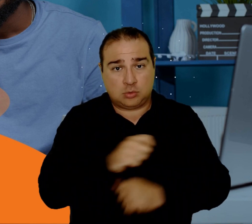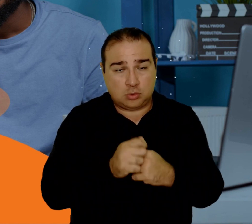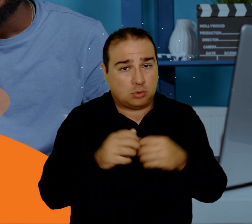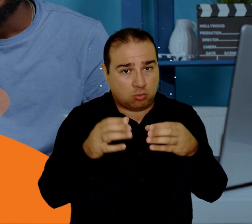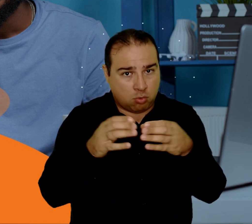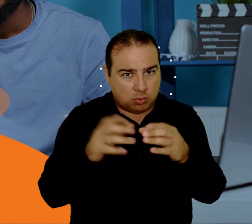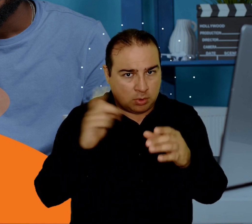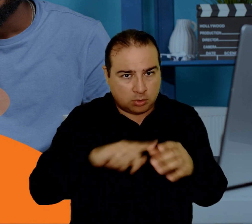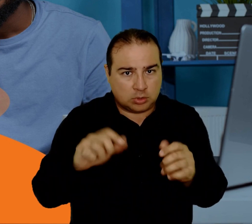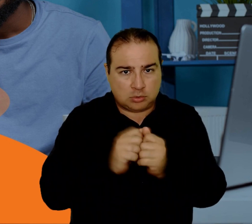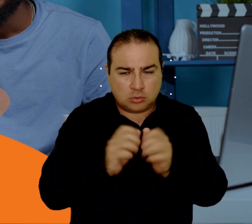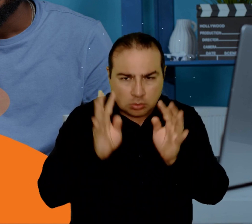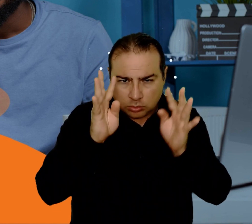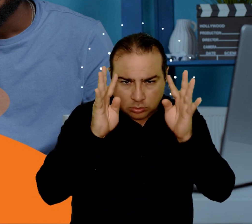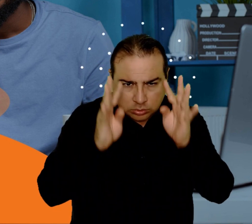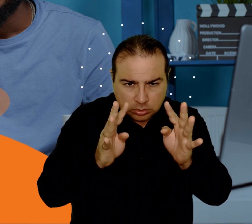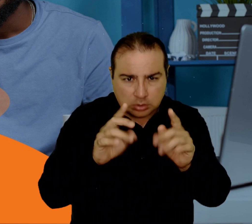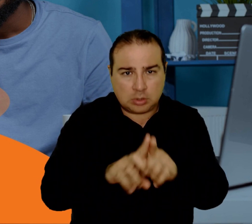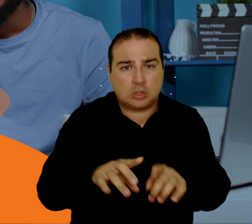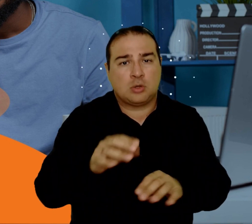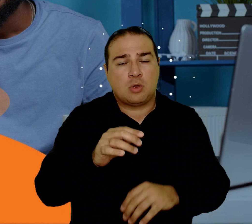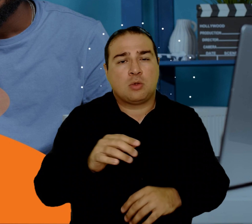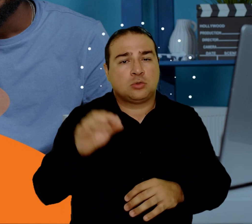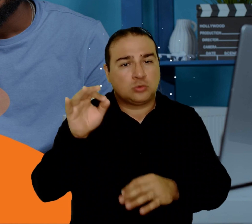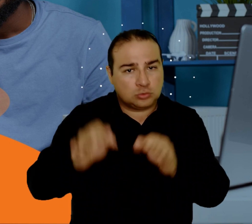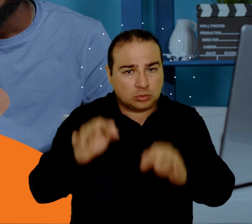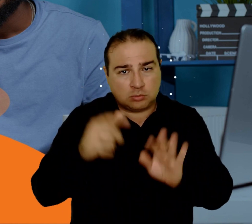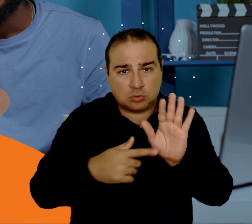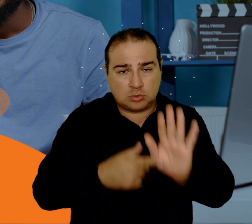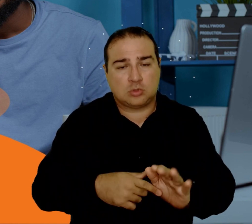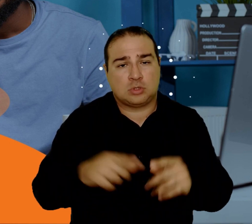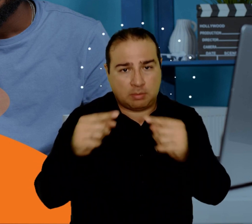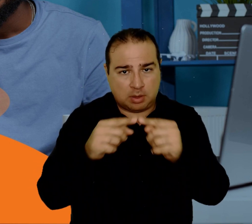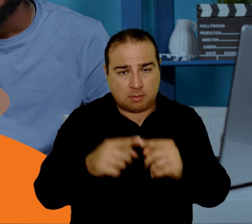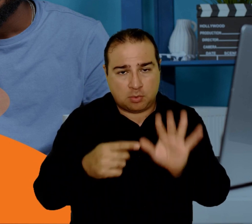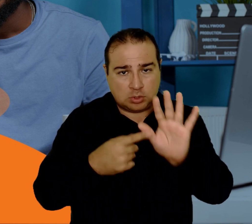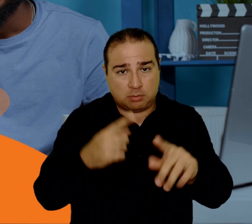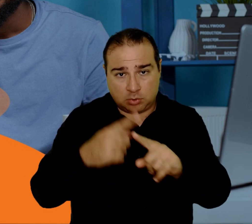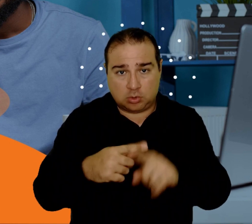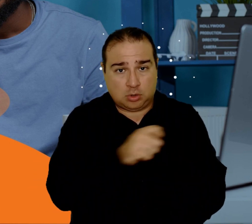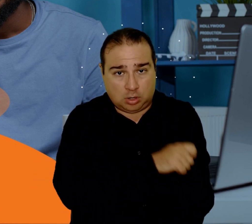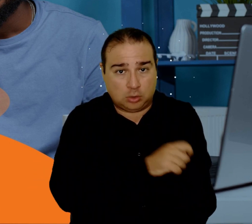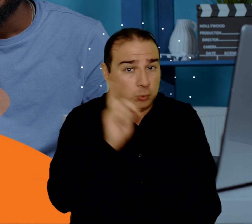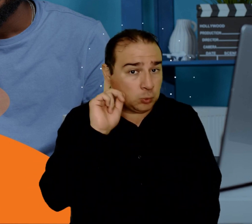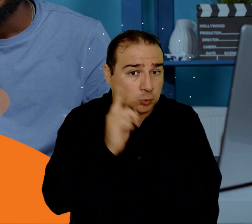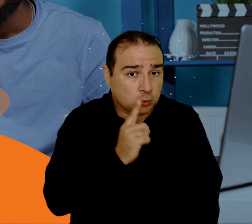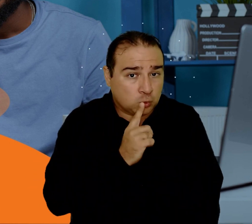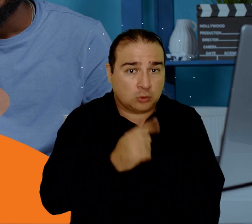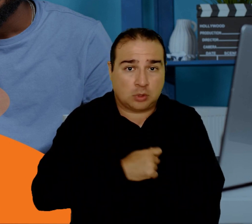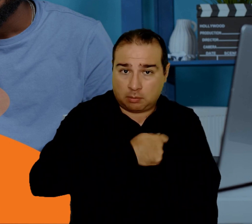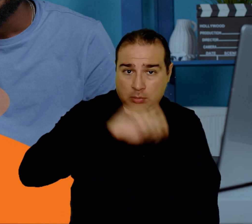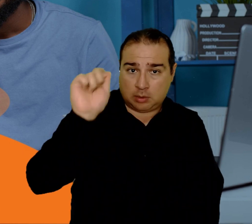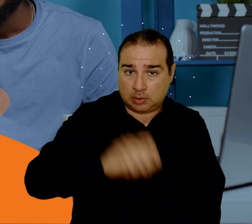autismo mantivessem sua concentração. O juiz passou a usar uma sinalização visual para que os estudantes